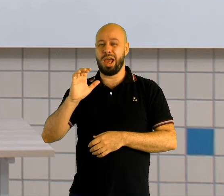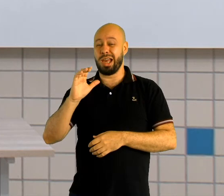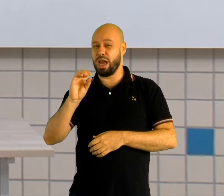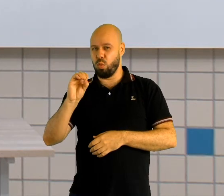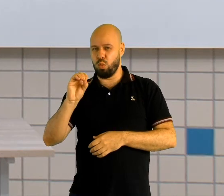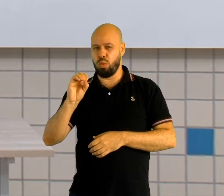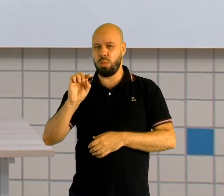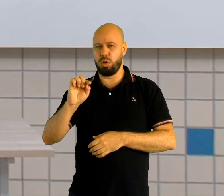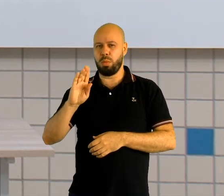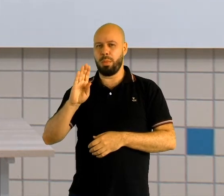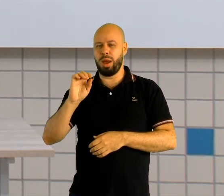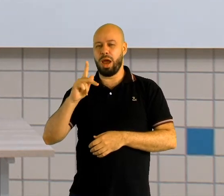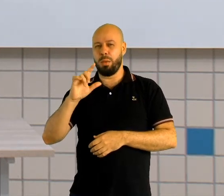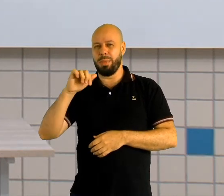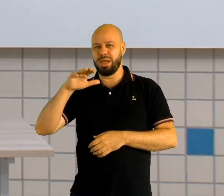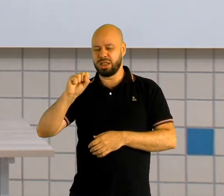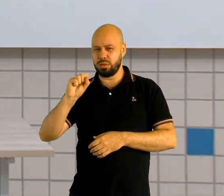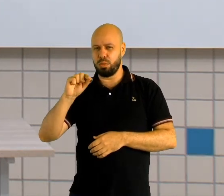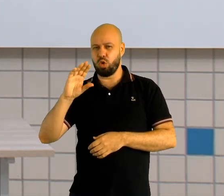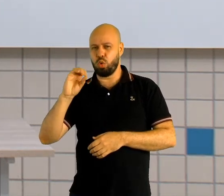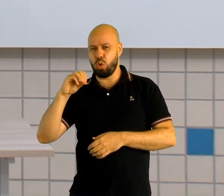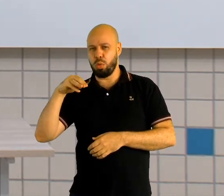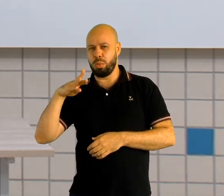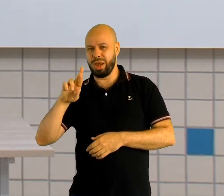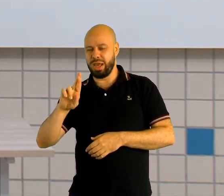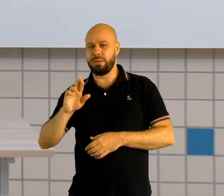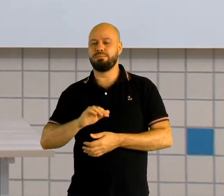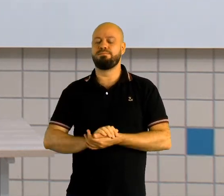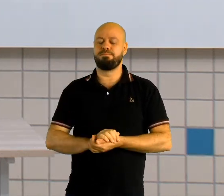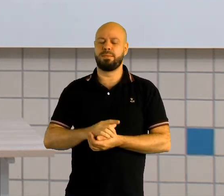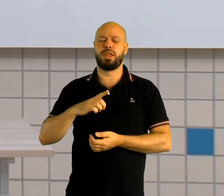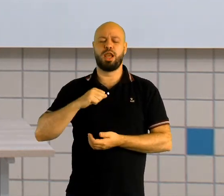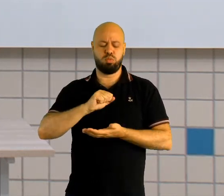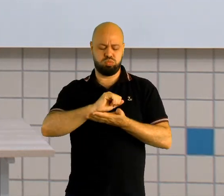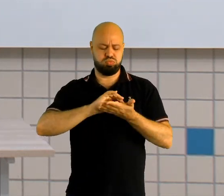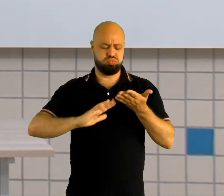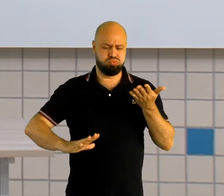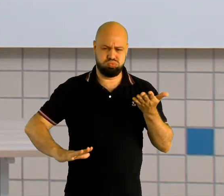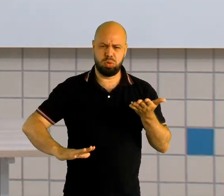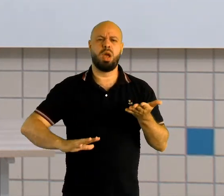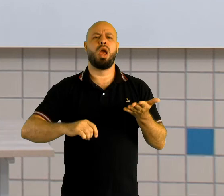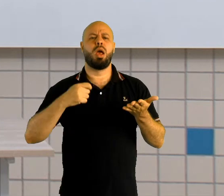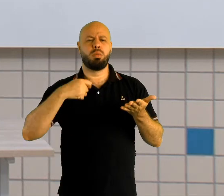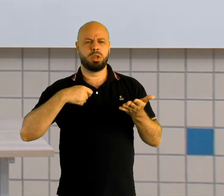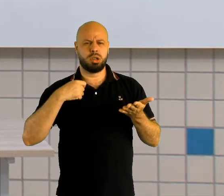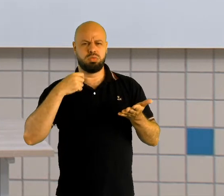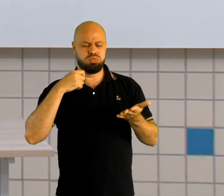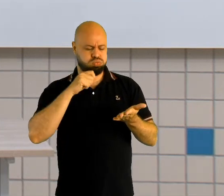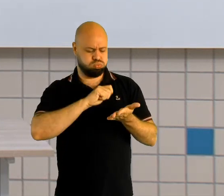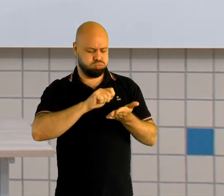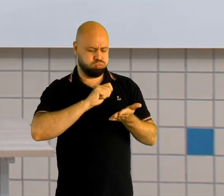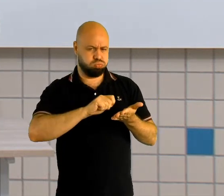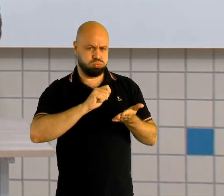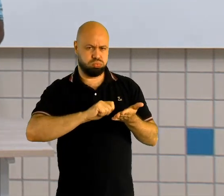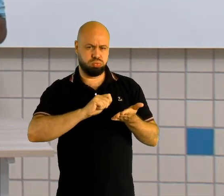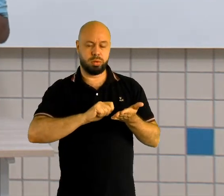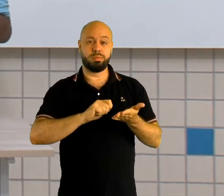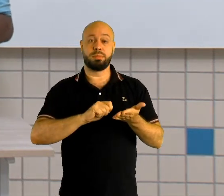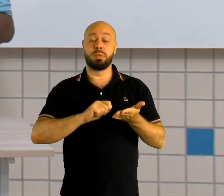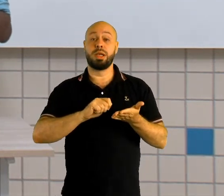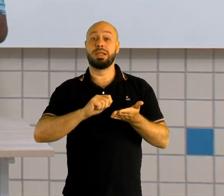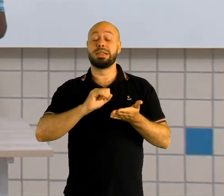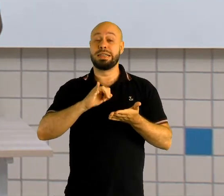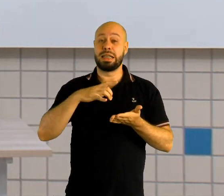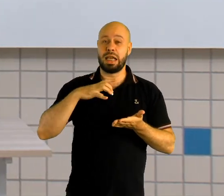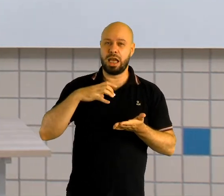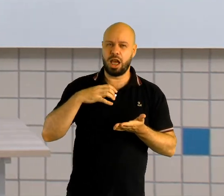educacãopalmas.com.br e lá você vai encontrar as atividades, as tarefas para você fazer. E para assistir às aulas,